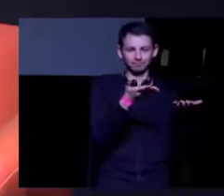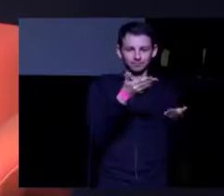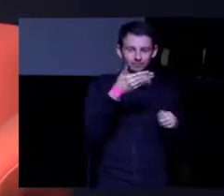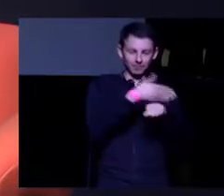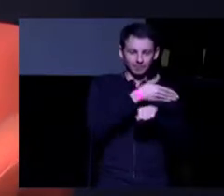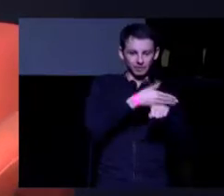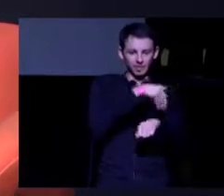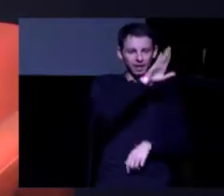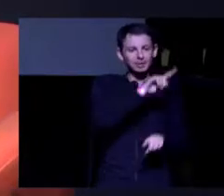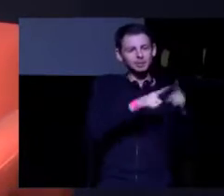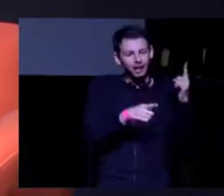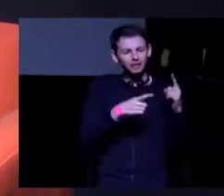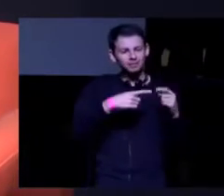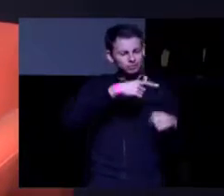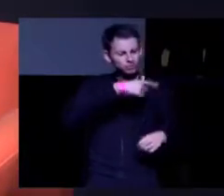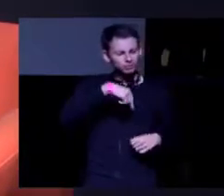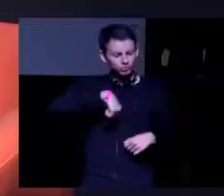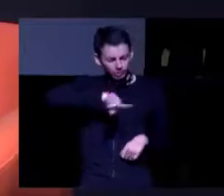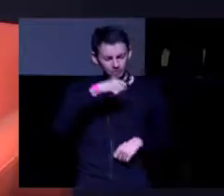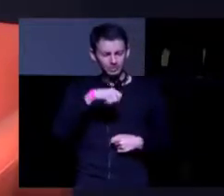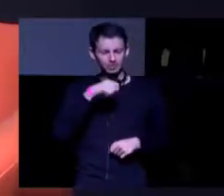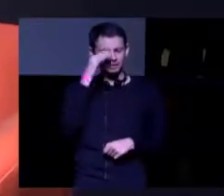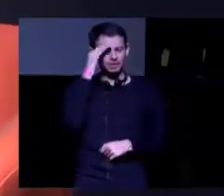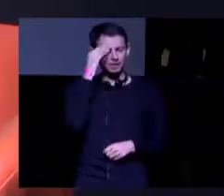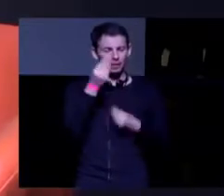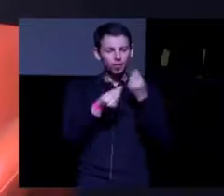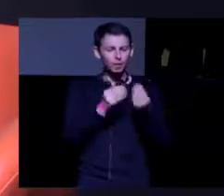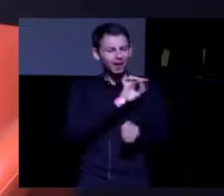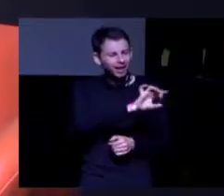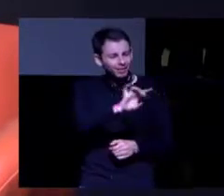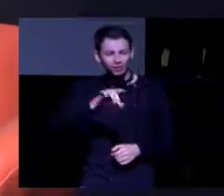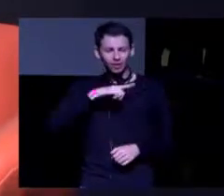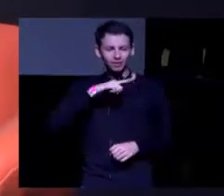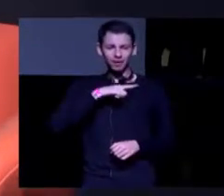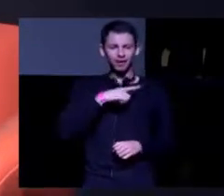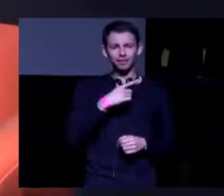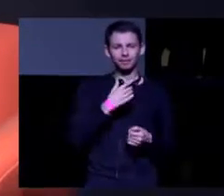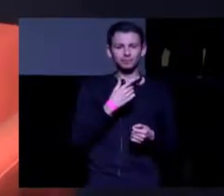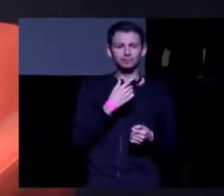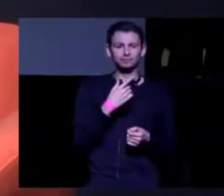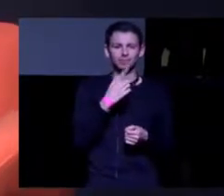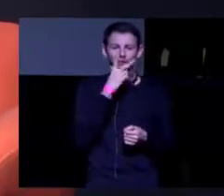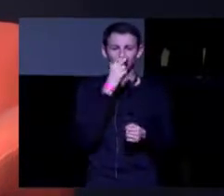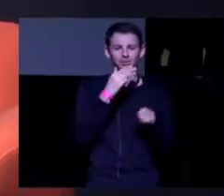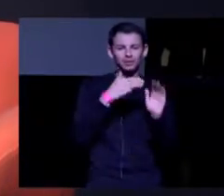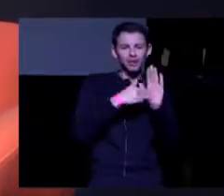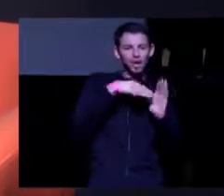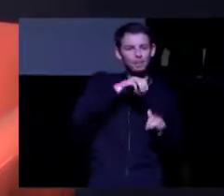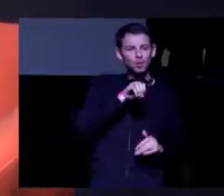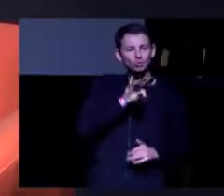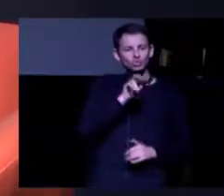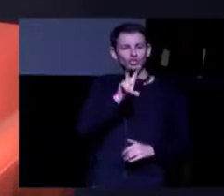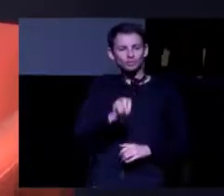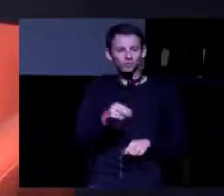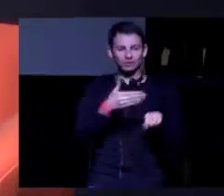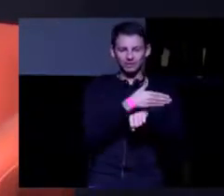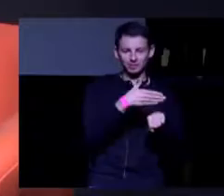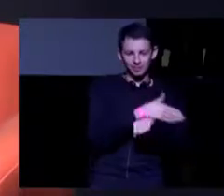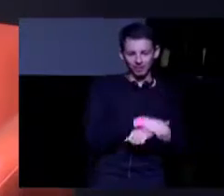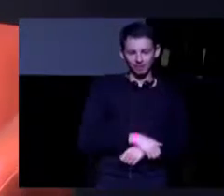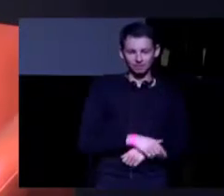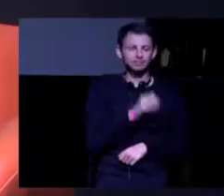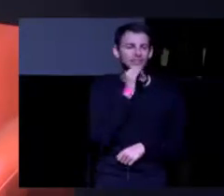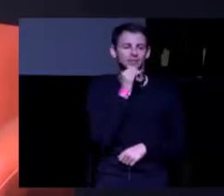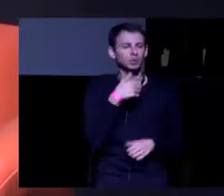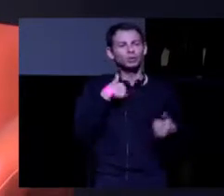as pessoas buscam se engajar de maneiras diferentes no longo prazo. Eu não quero ser sempre convidado para pintar a parede